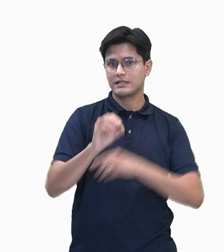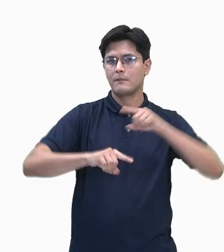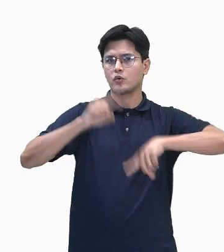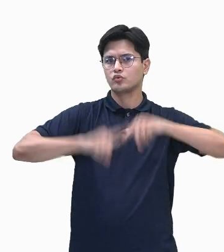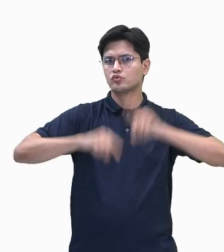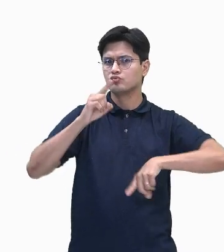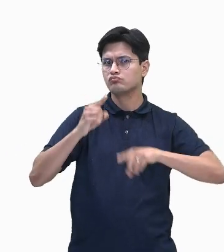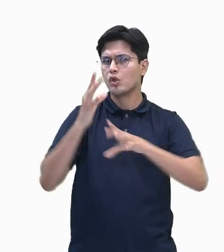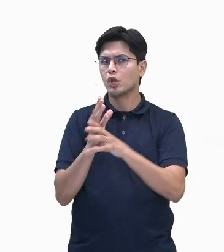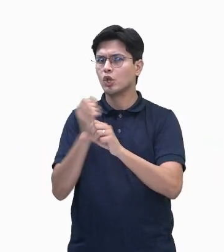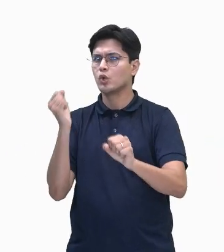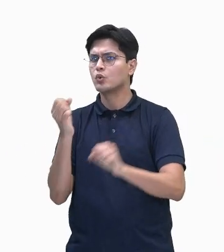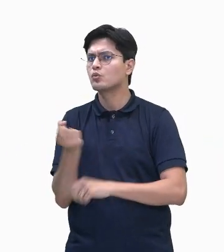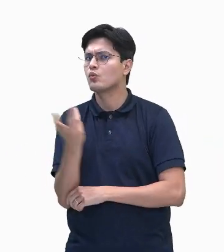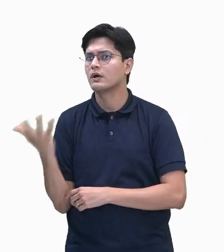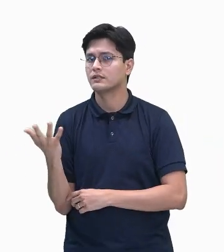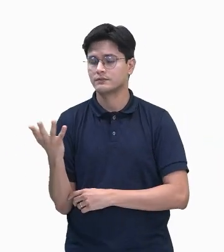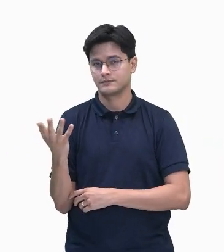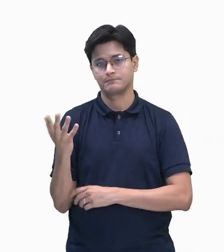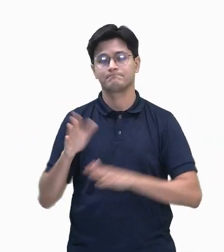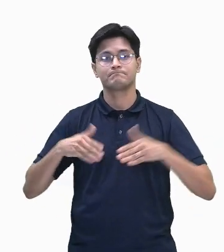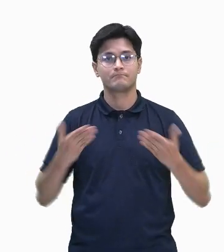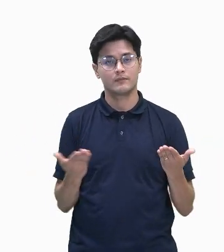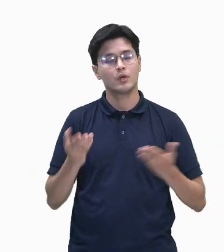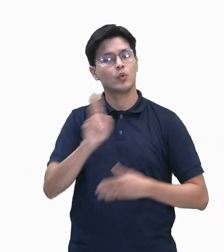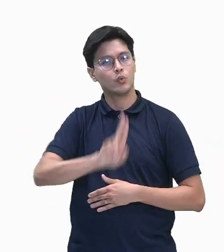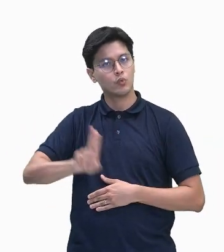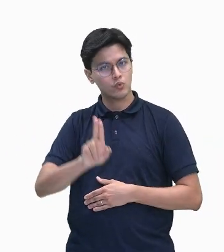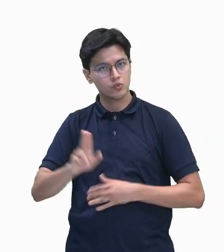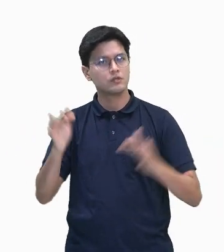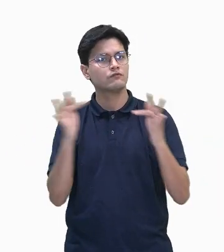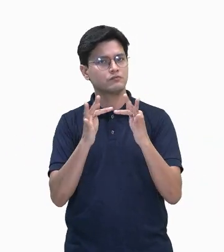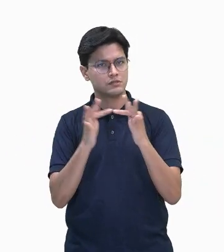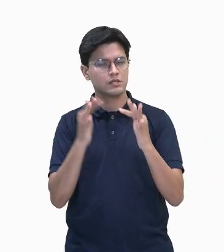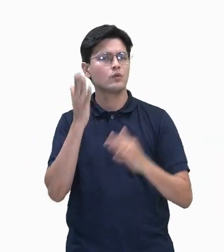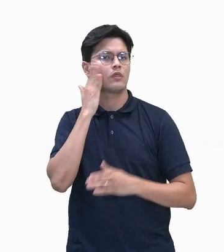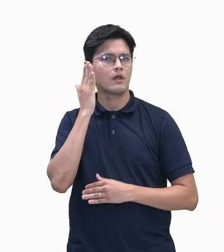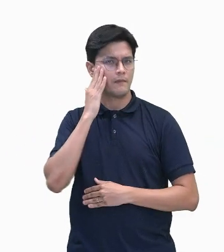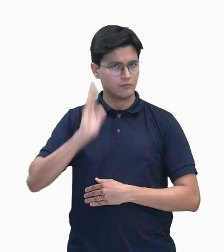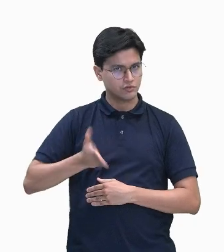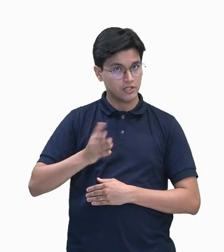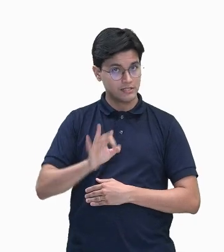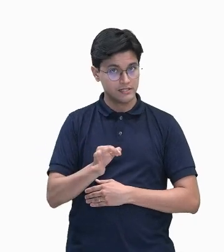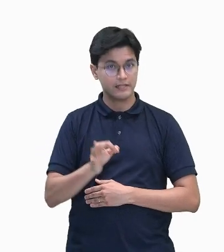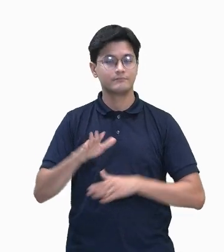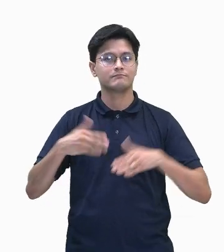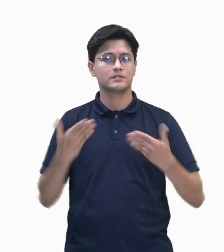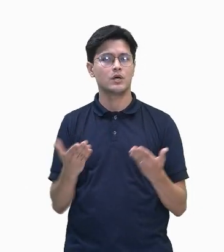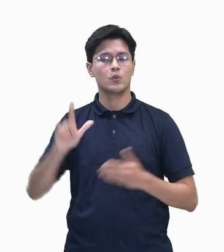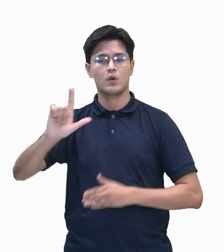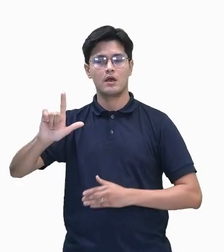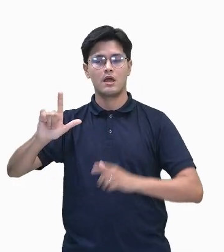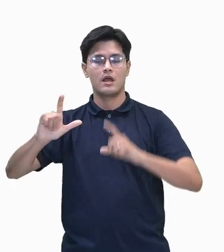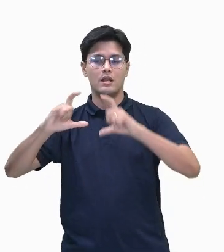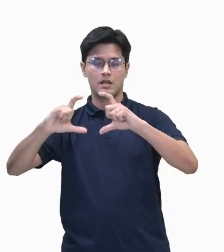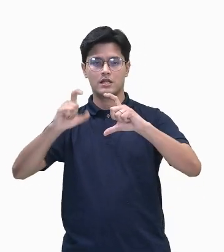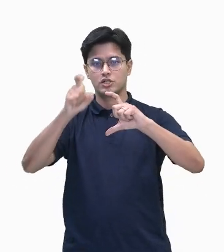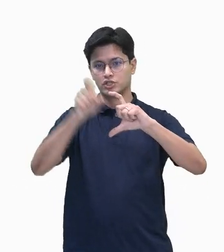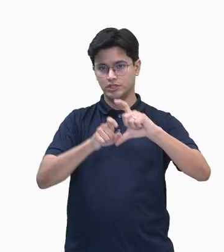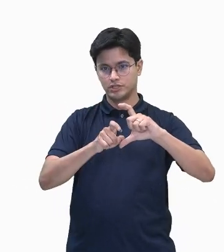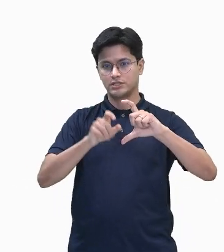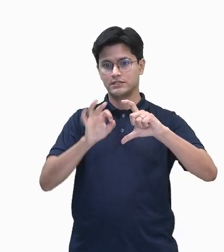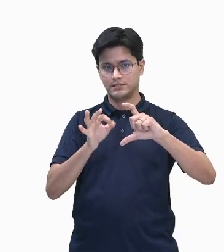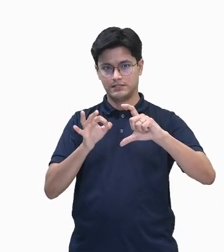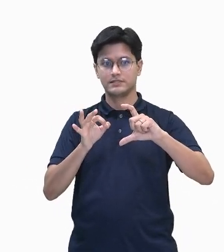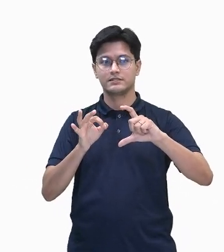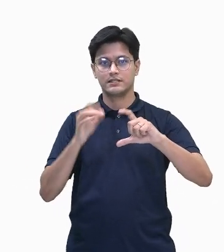tem que pegar a função que nós já sabemos, ó. L de X, né? L, o lucro em função da quantidade de